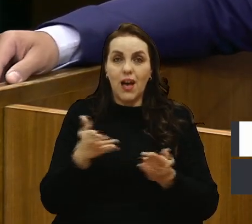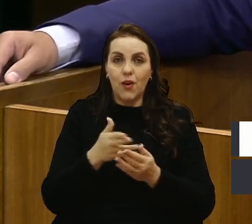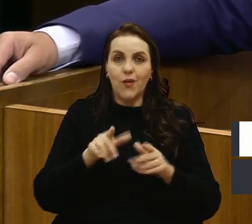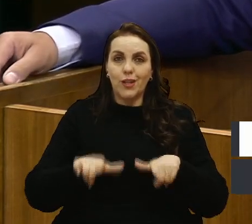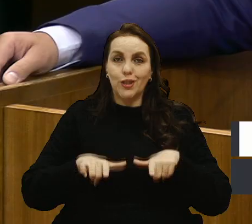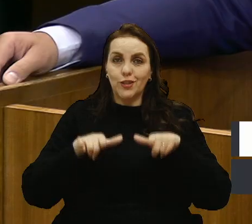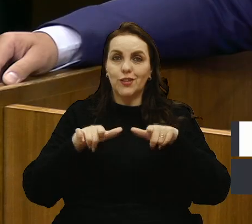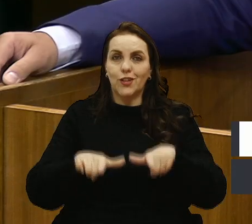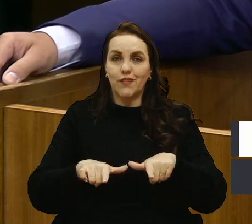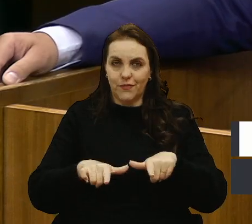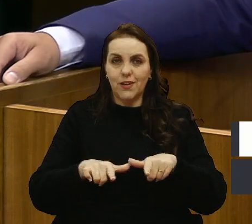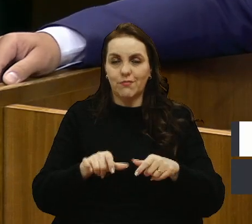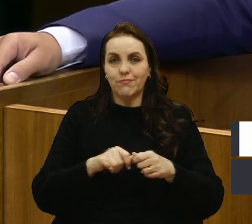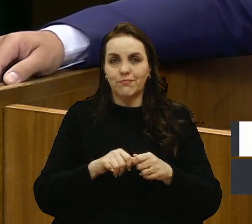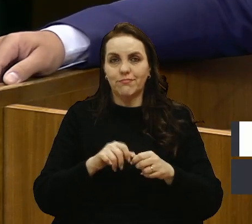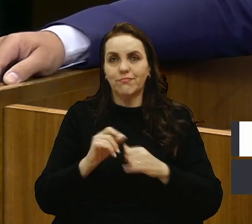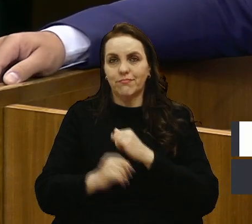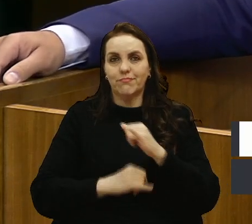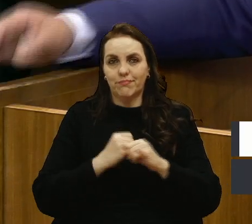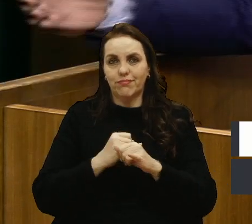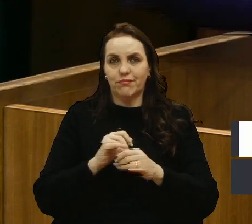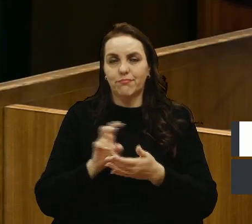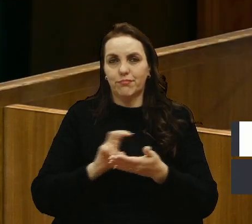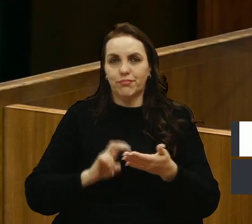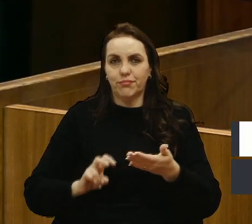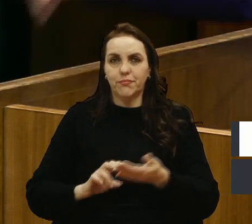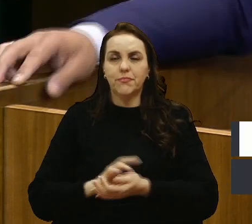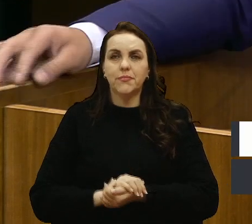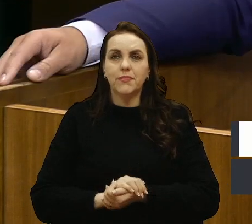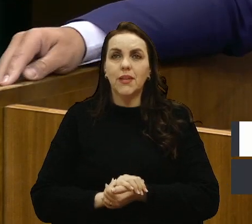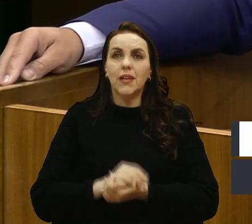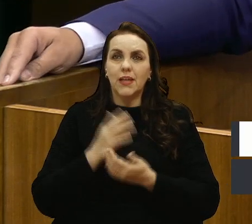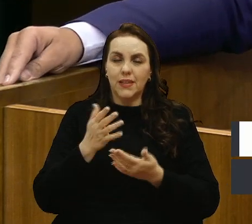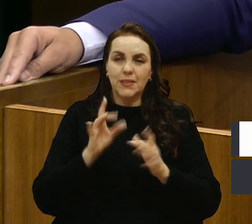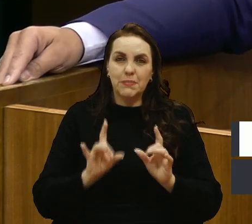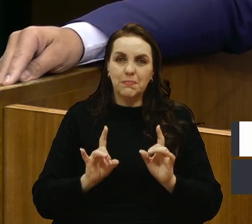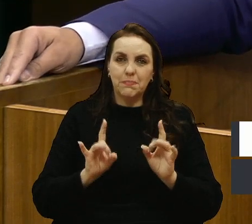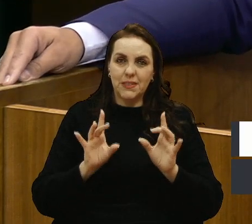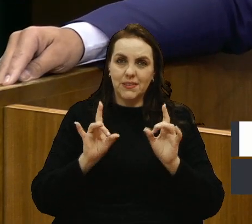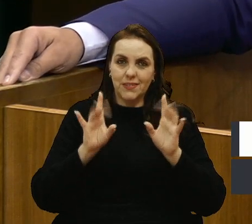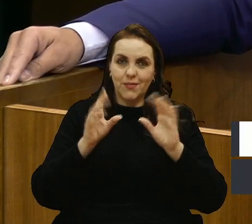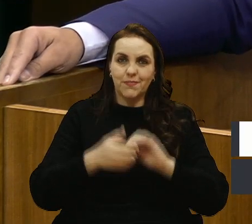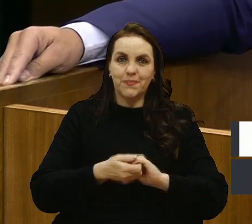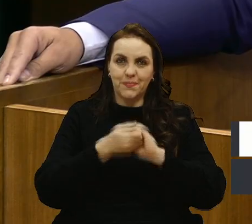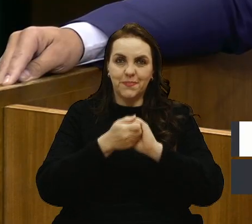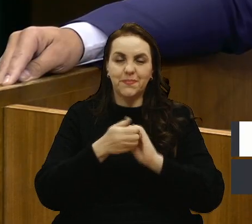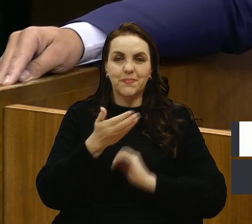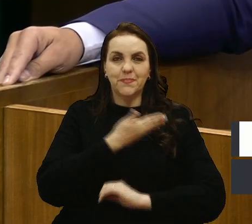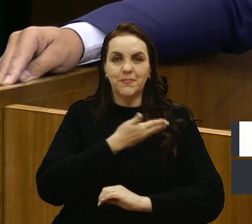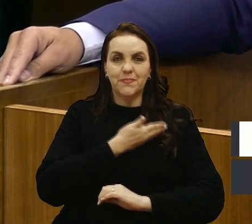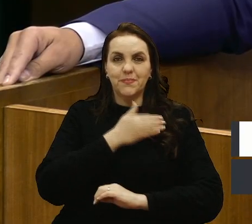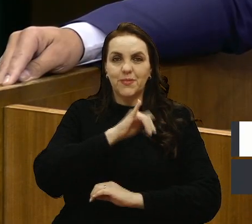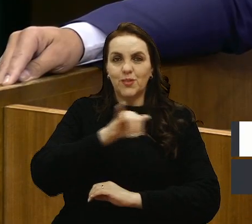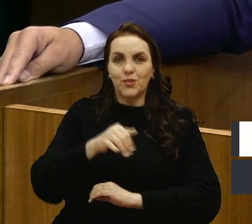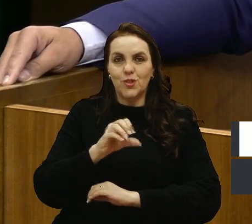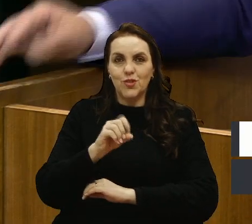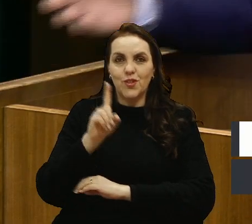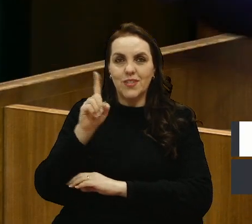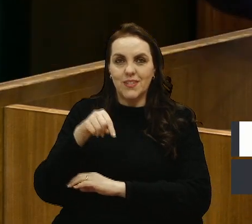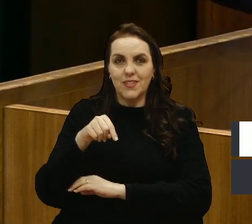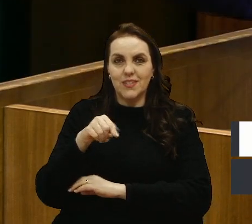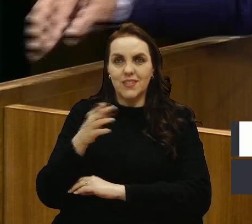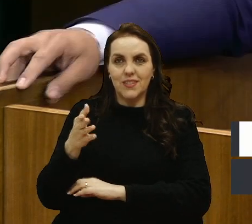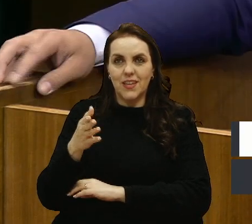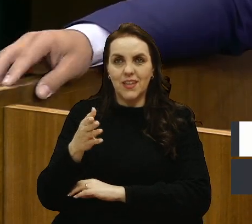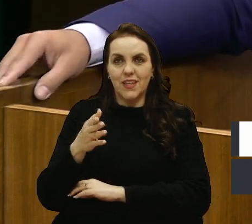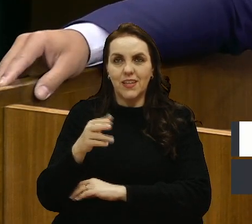fiscal eletrônica. Quero fazer uma saudação especial ao meu amigo José Dirceu Gonçalves do Reis,